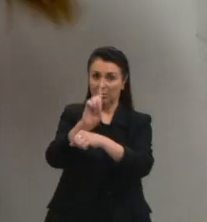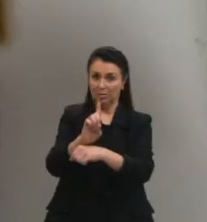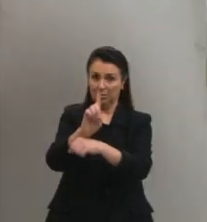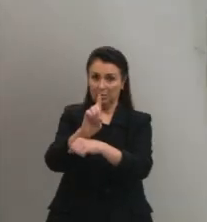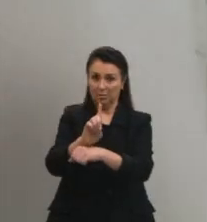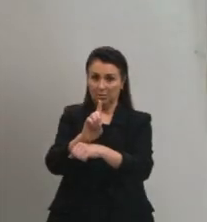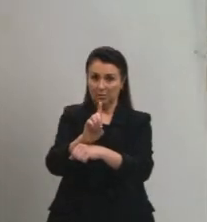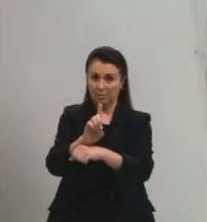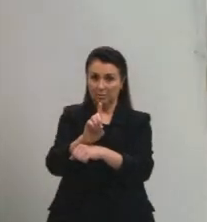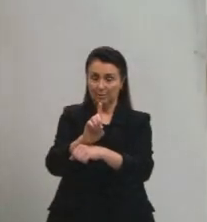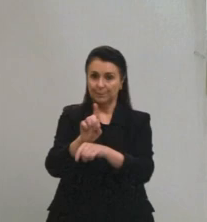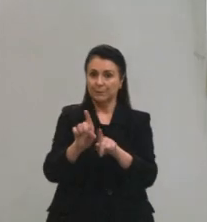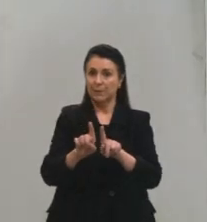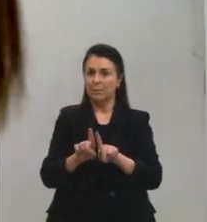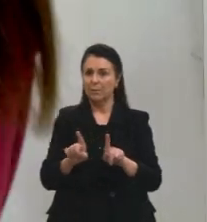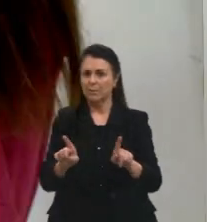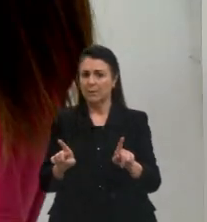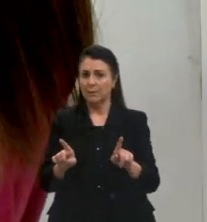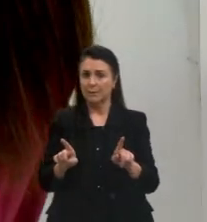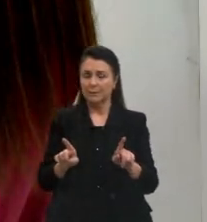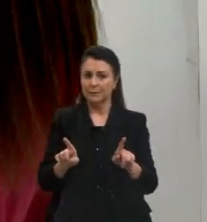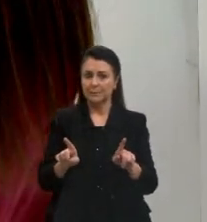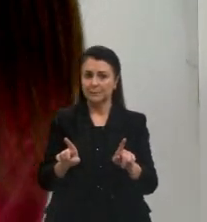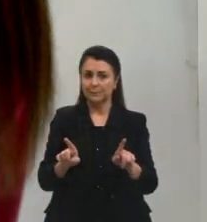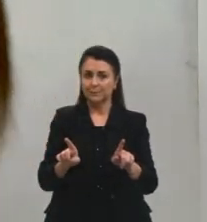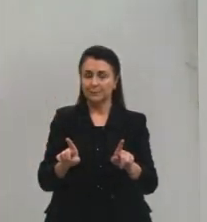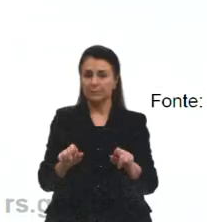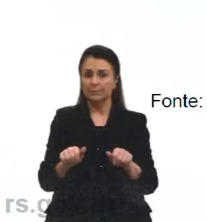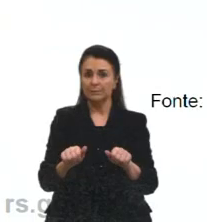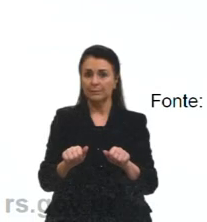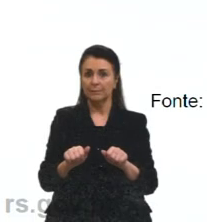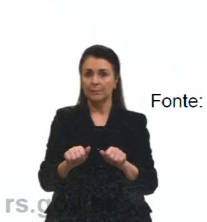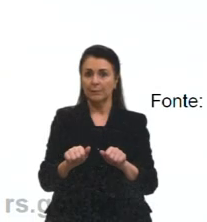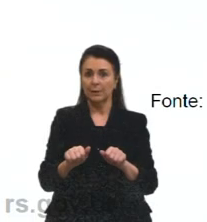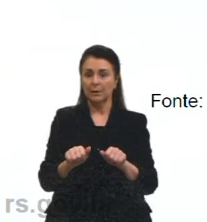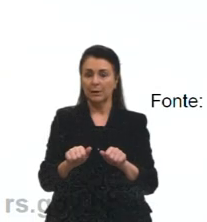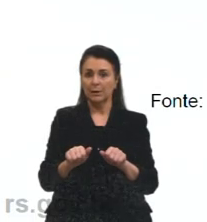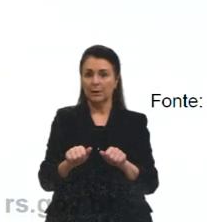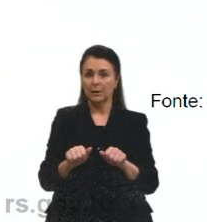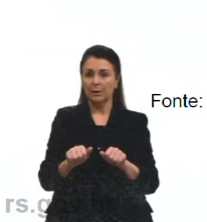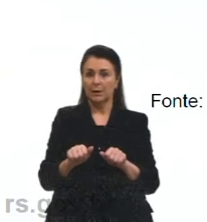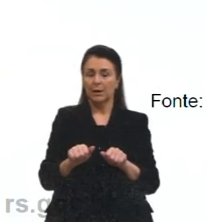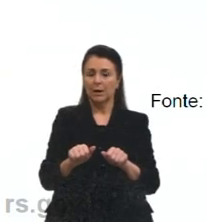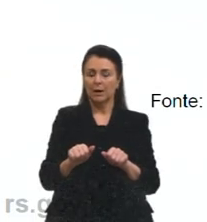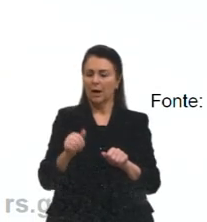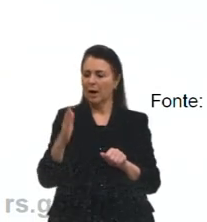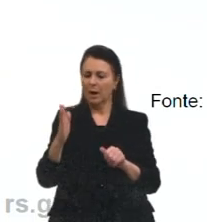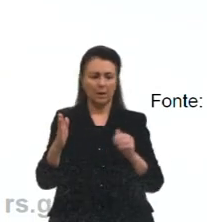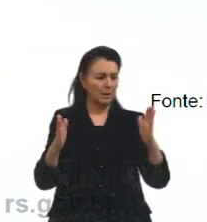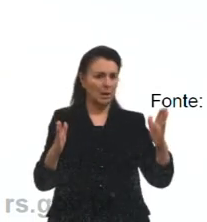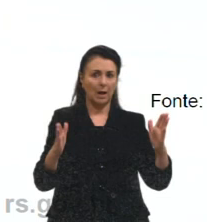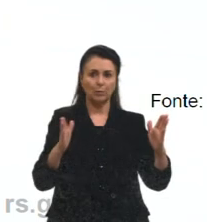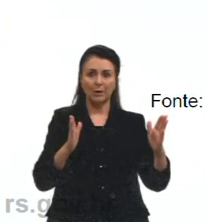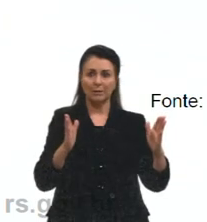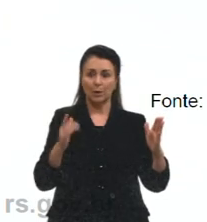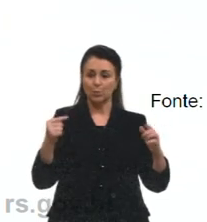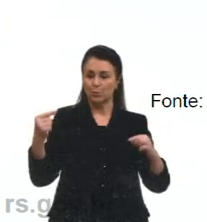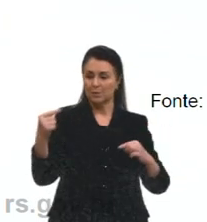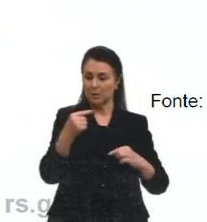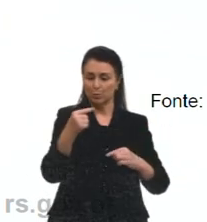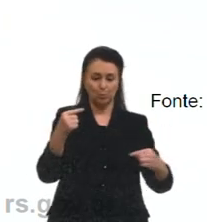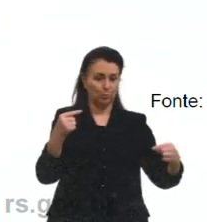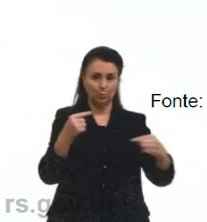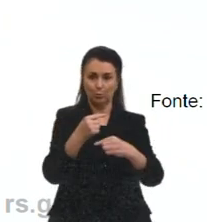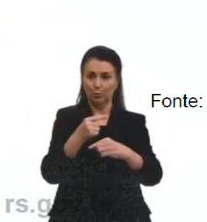mas tá já o assim este aqui sim esse aqui ele cada lado vai ter um sentido então cada